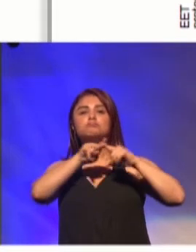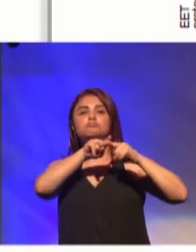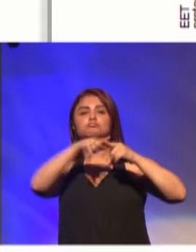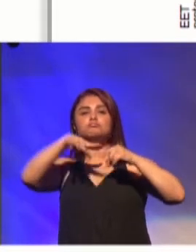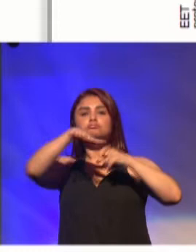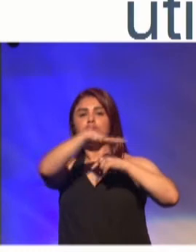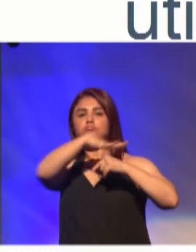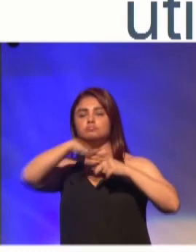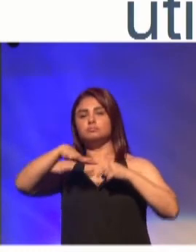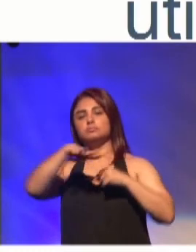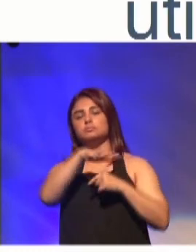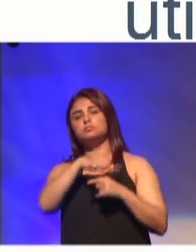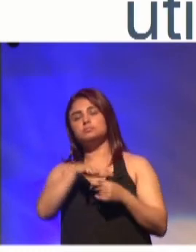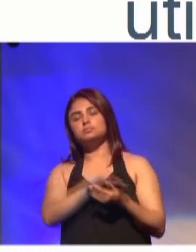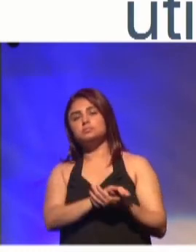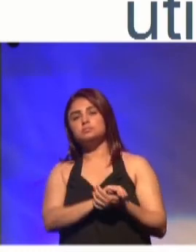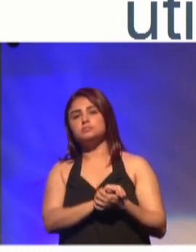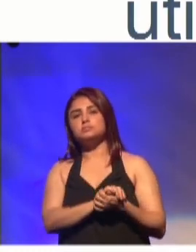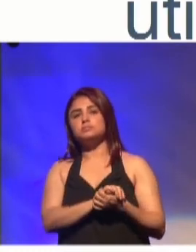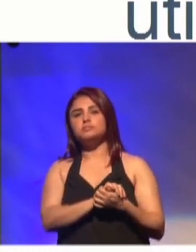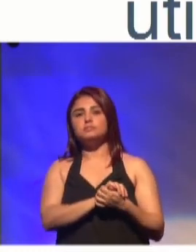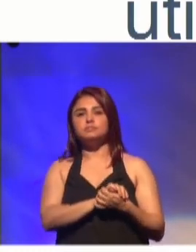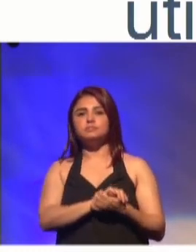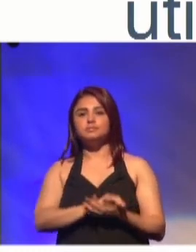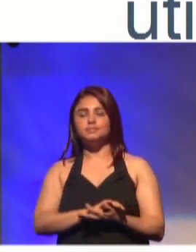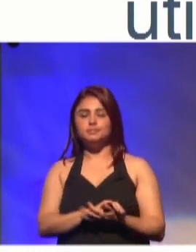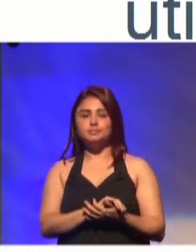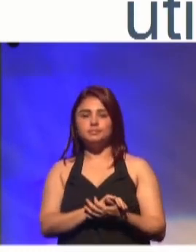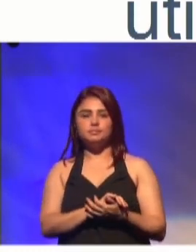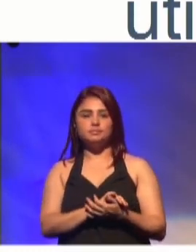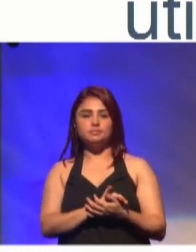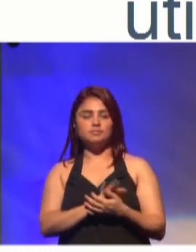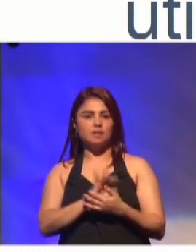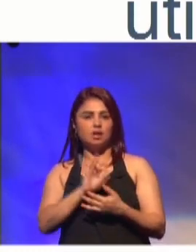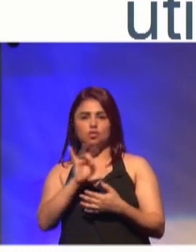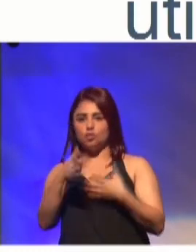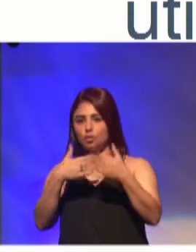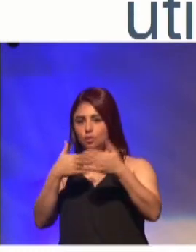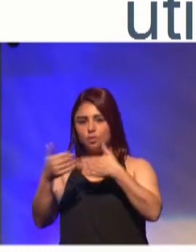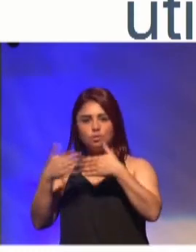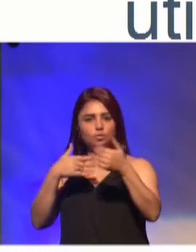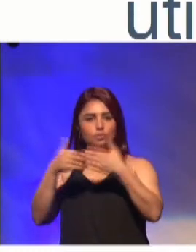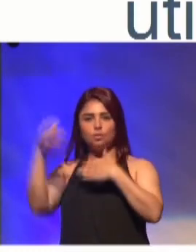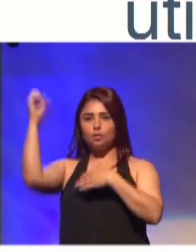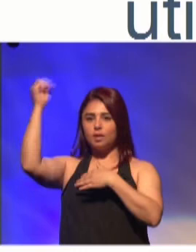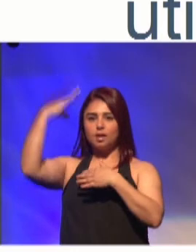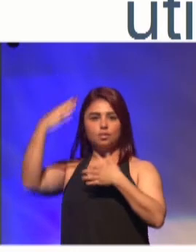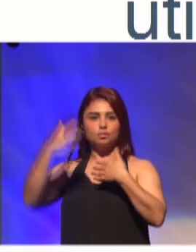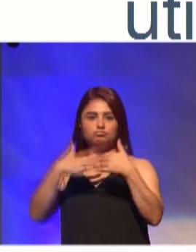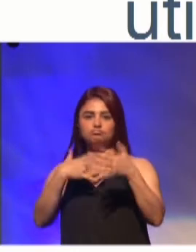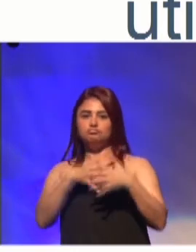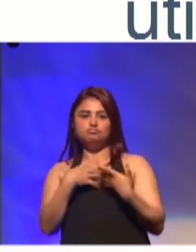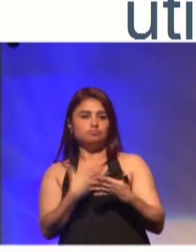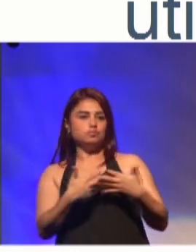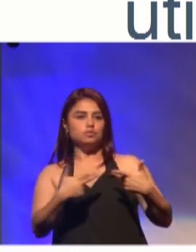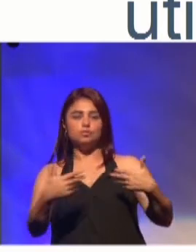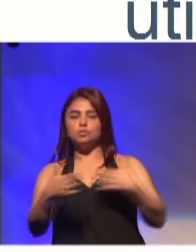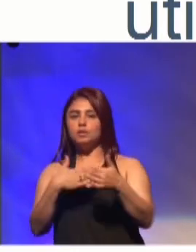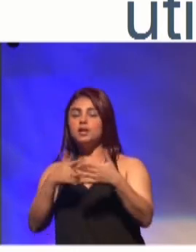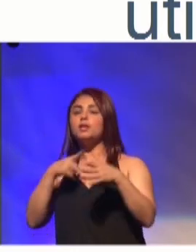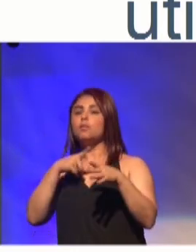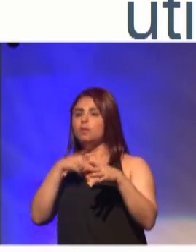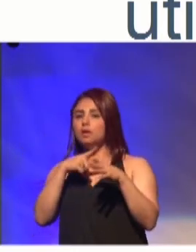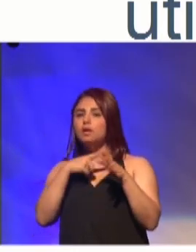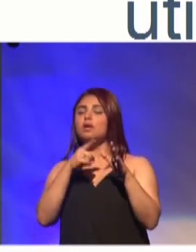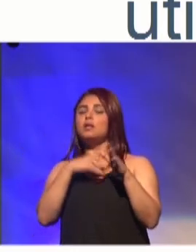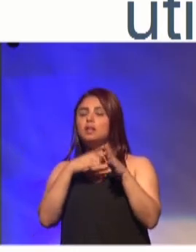aqui. Tá? Bom, só que não é qualquer luz, não é de qualquer jeito. Tem uma dose, a